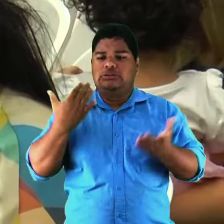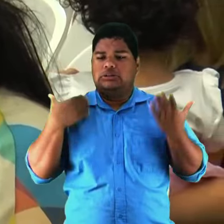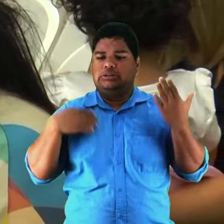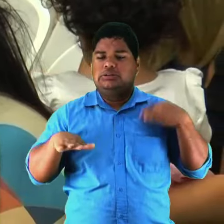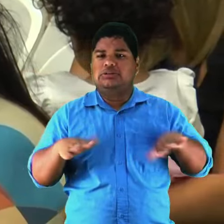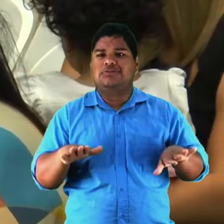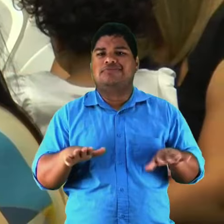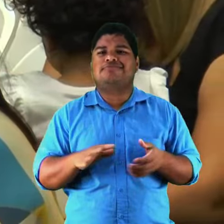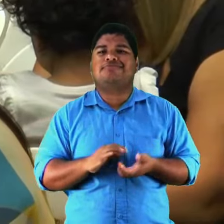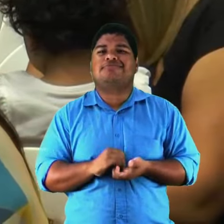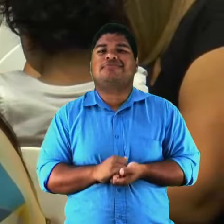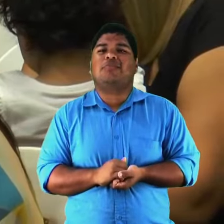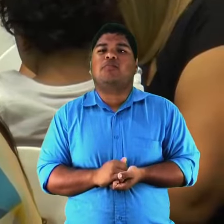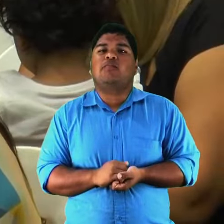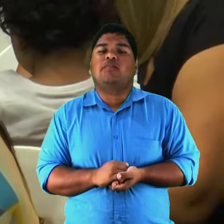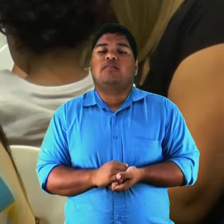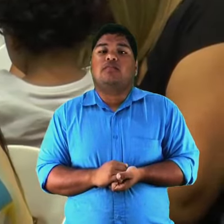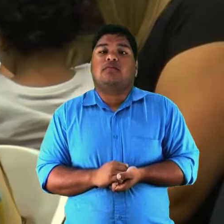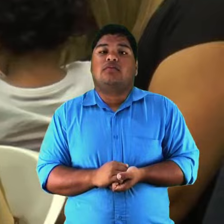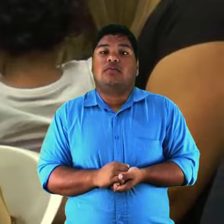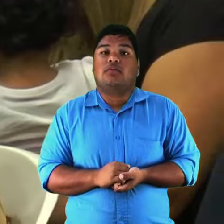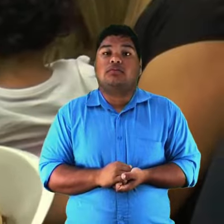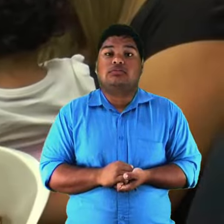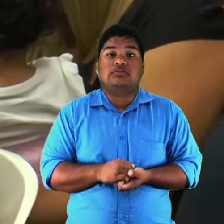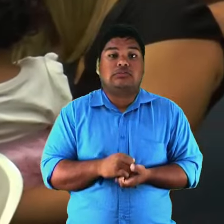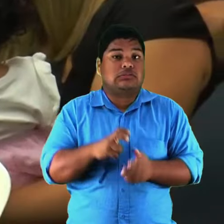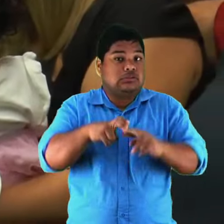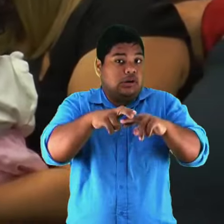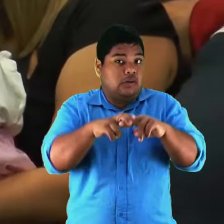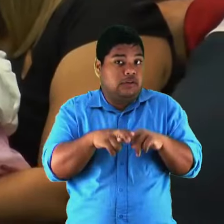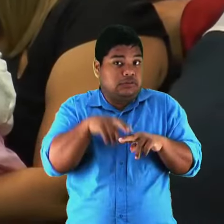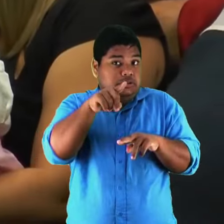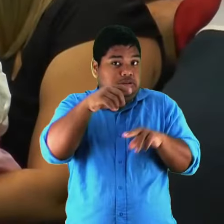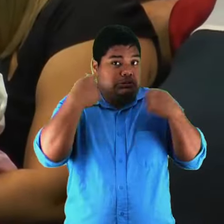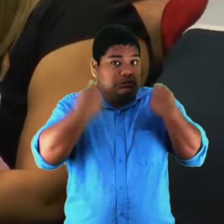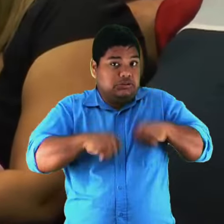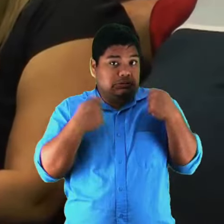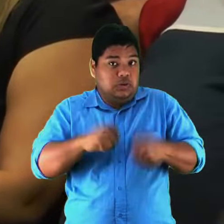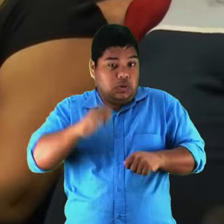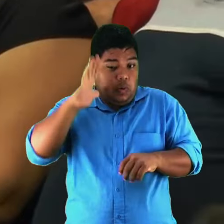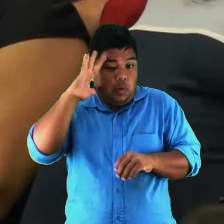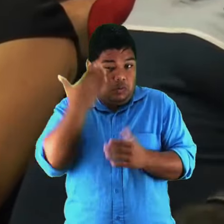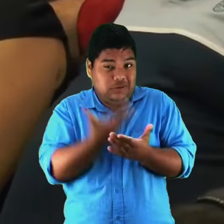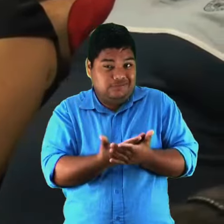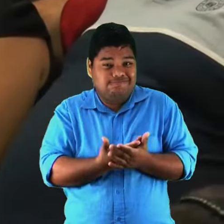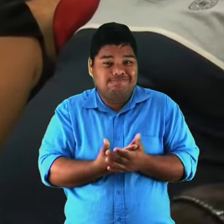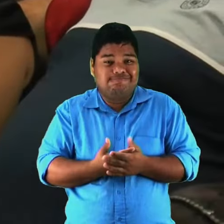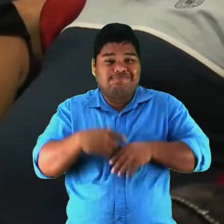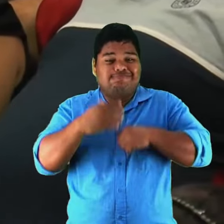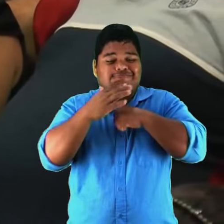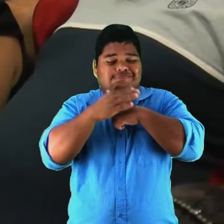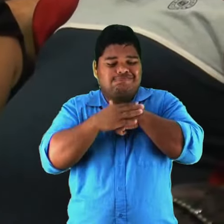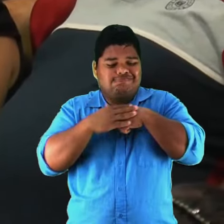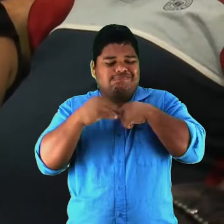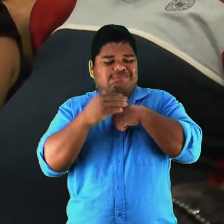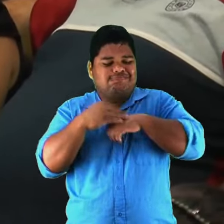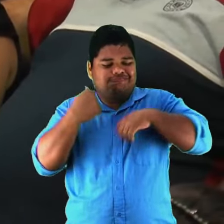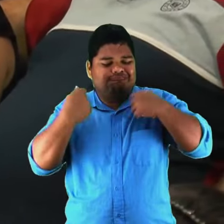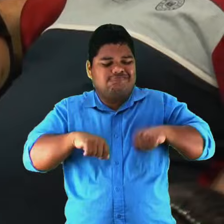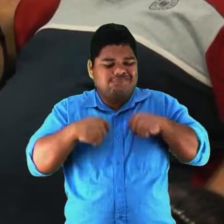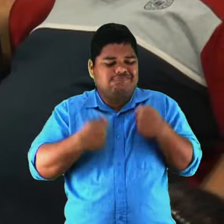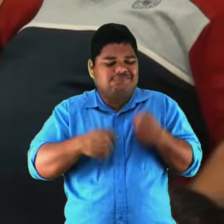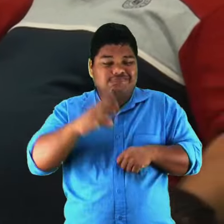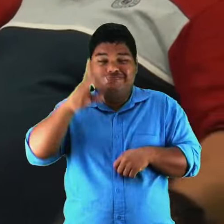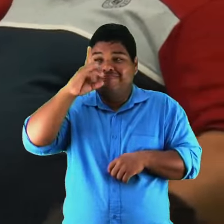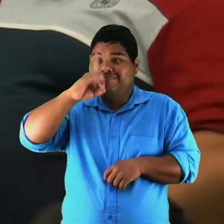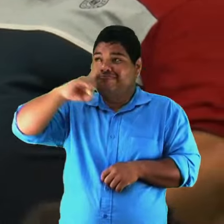Talvez você precise compreender que você carece de Deus. Ou talvez você